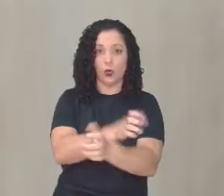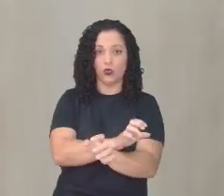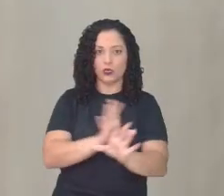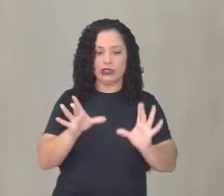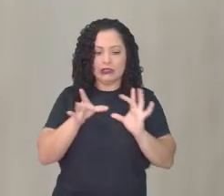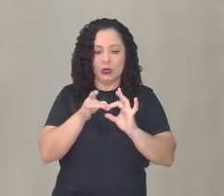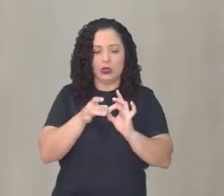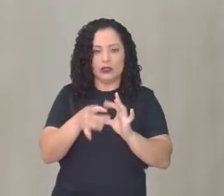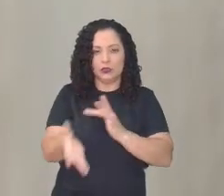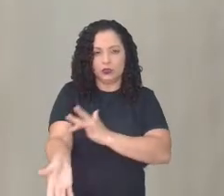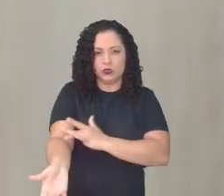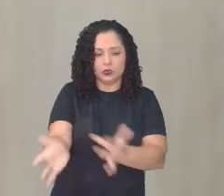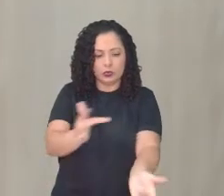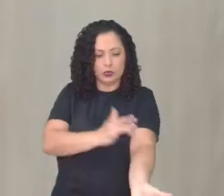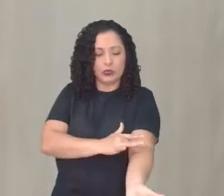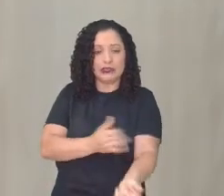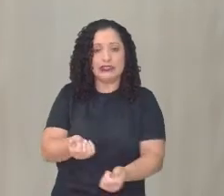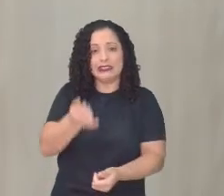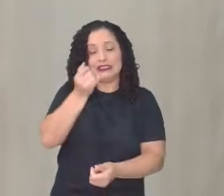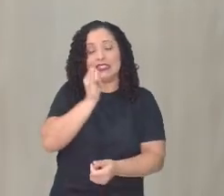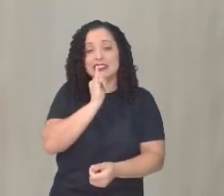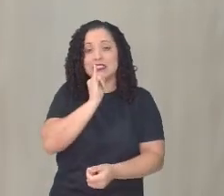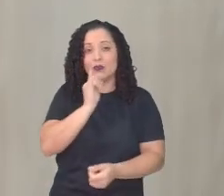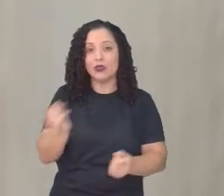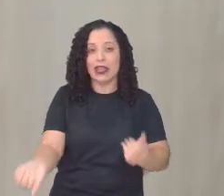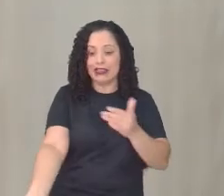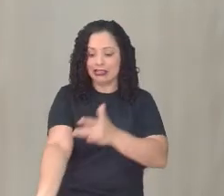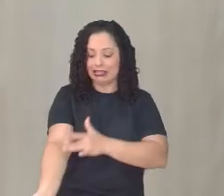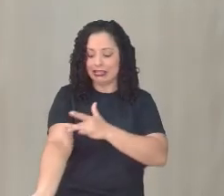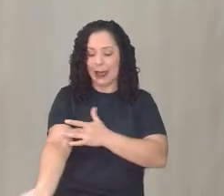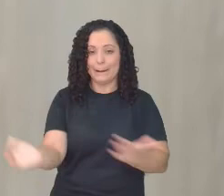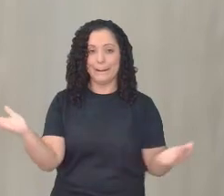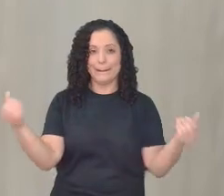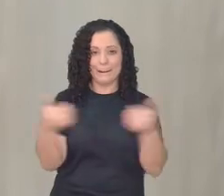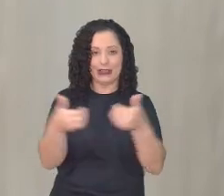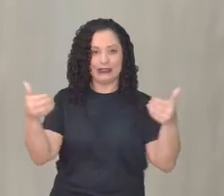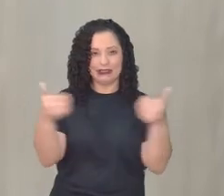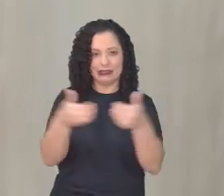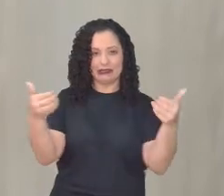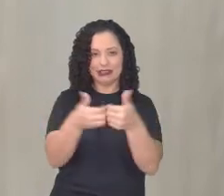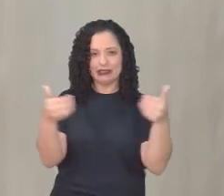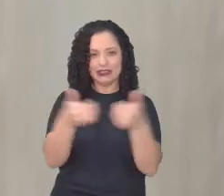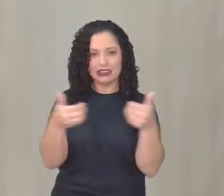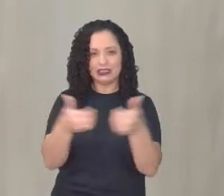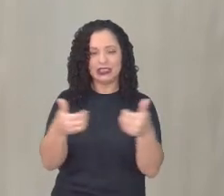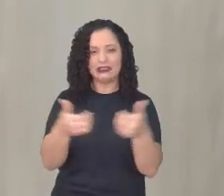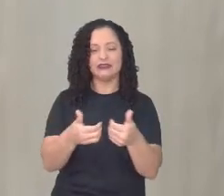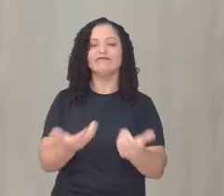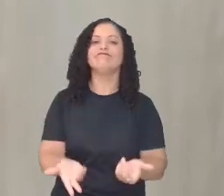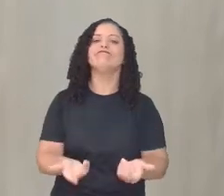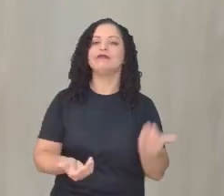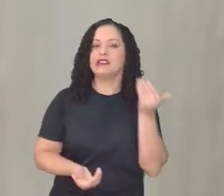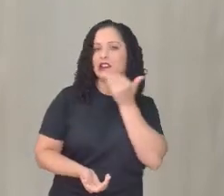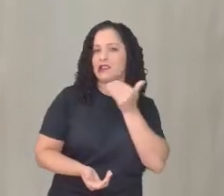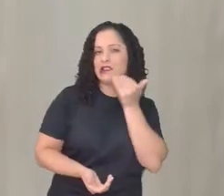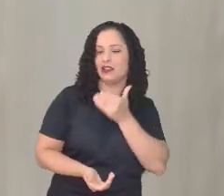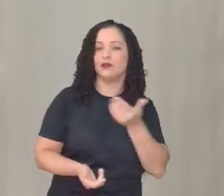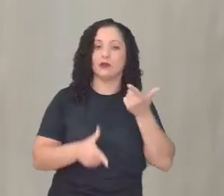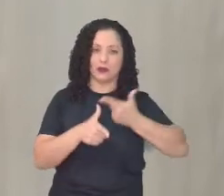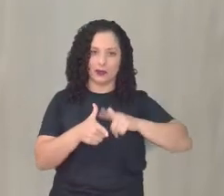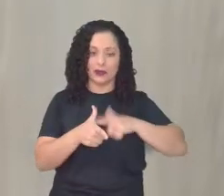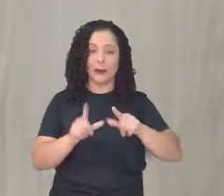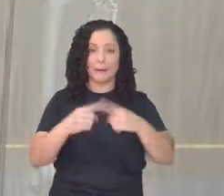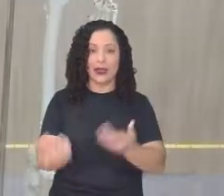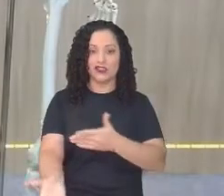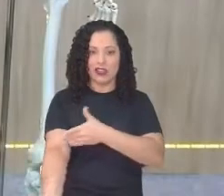acontecer. Imagine se um osso bate no outro no momento do movimento. Ia ter um desgaste. Então, graças às articulações